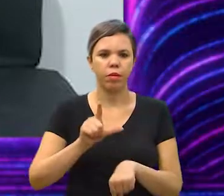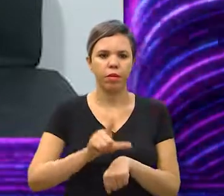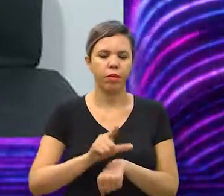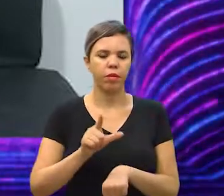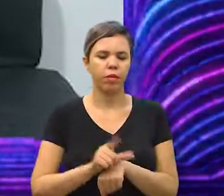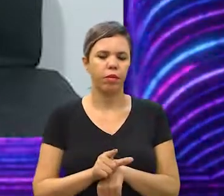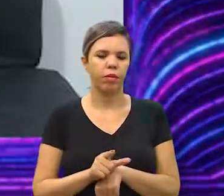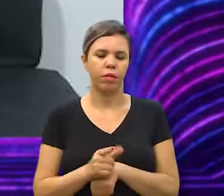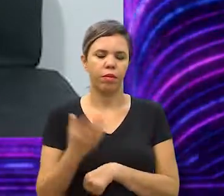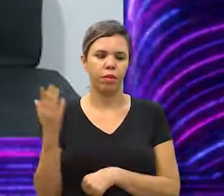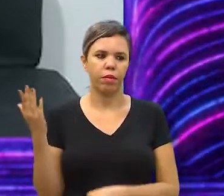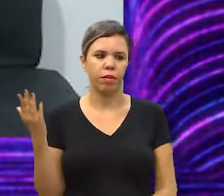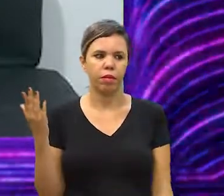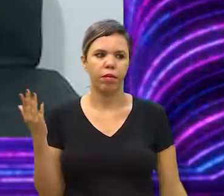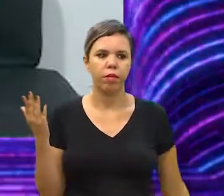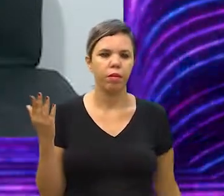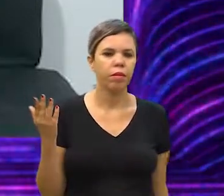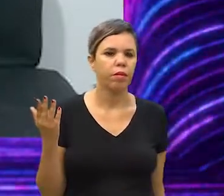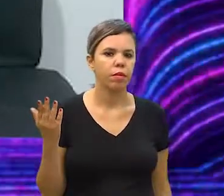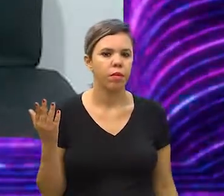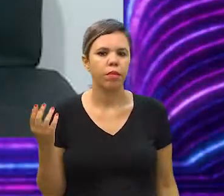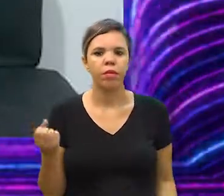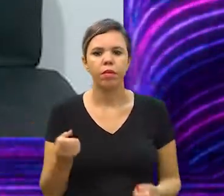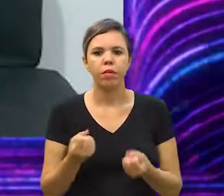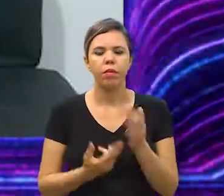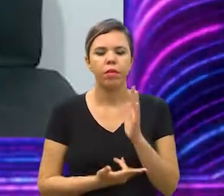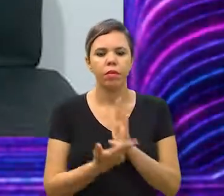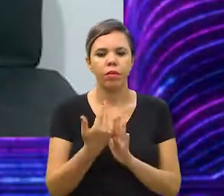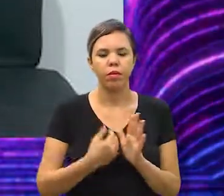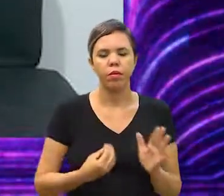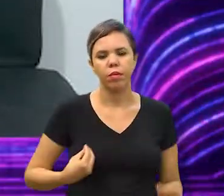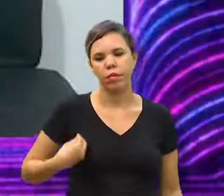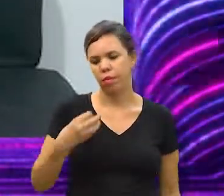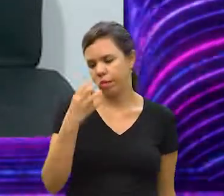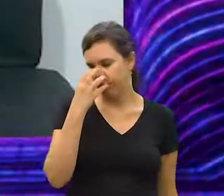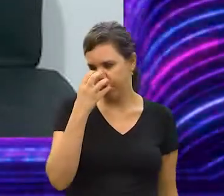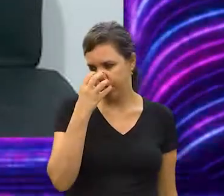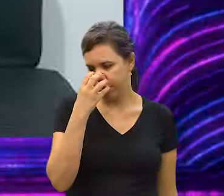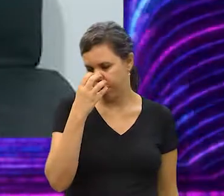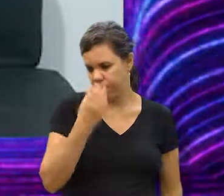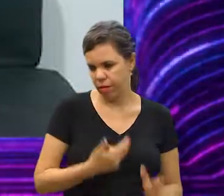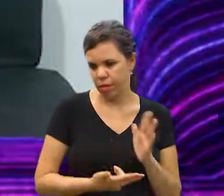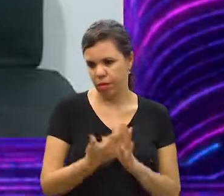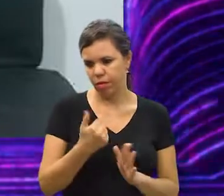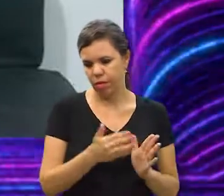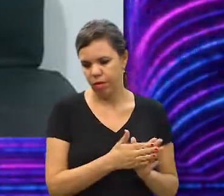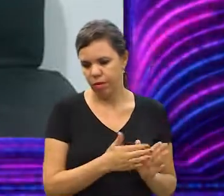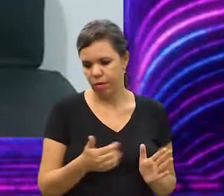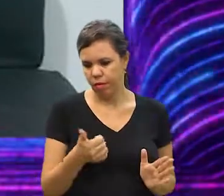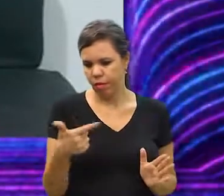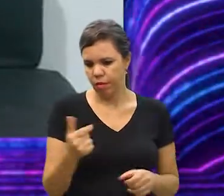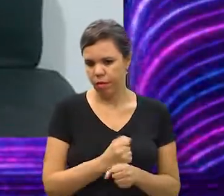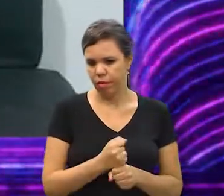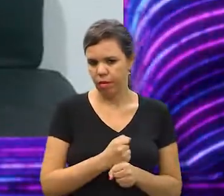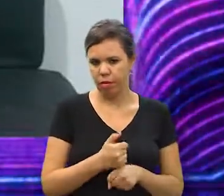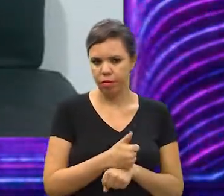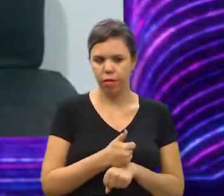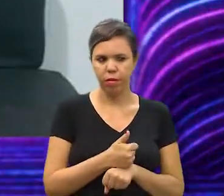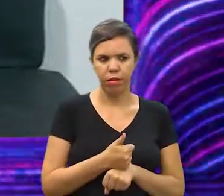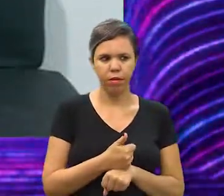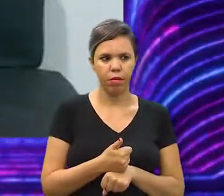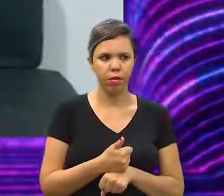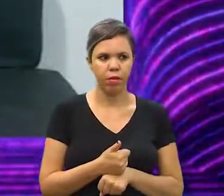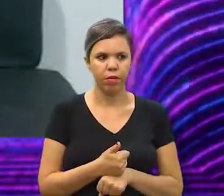é loja.digofreitas.com. Tem lá todas as tirinhas do Minha Vida de Cão lá, todas as tirinhas que eu já fiz nesses 12 anos de carreira